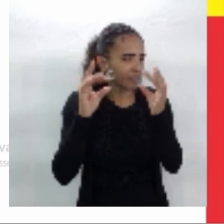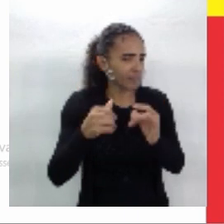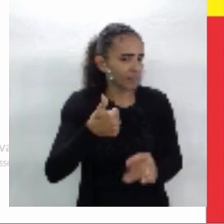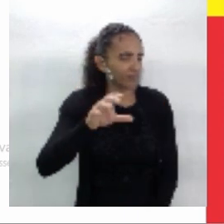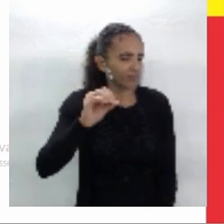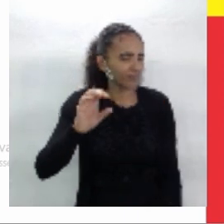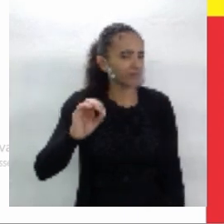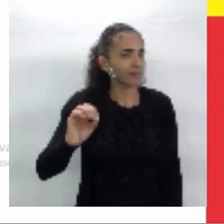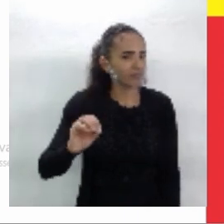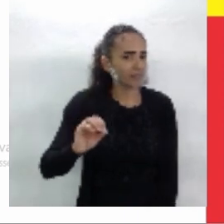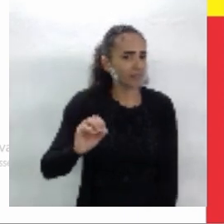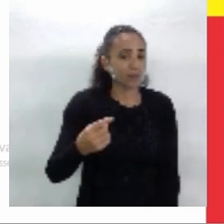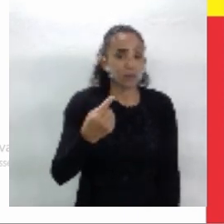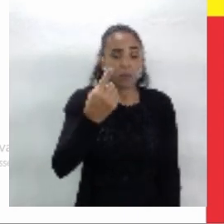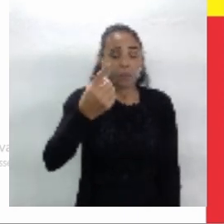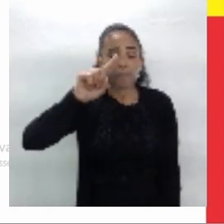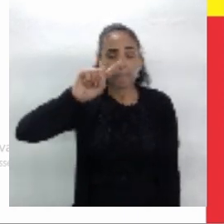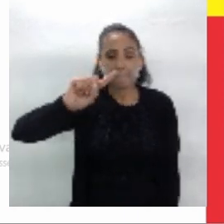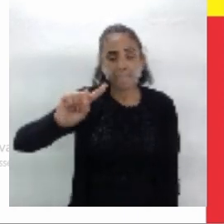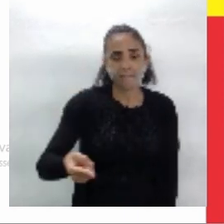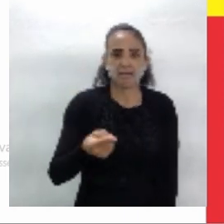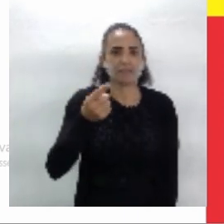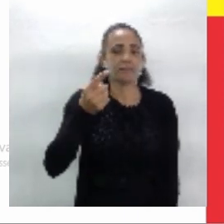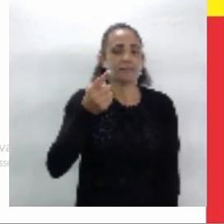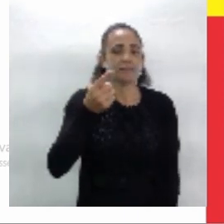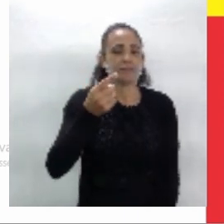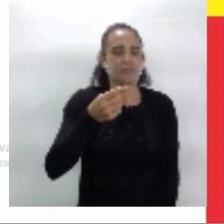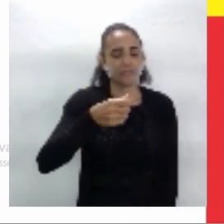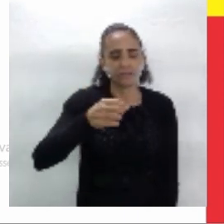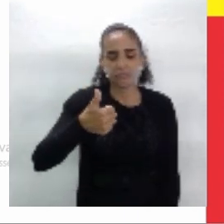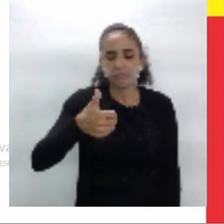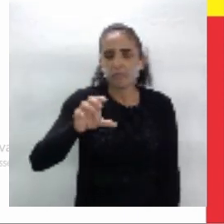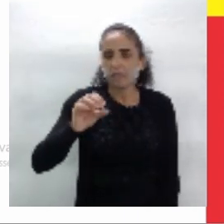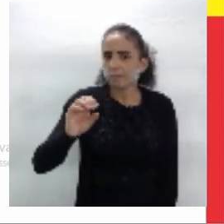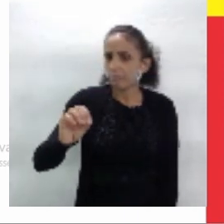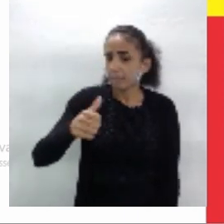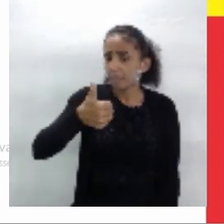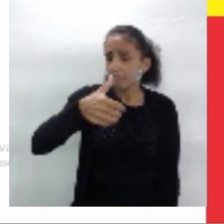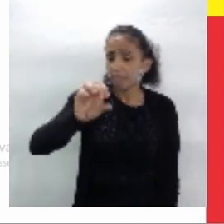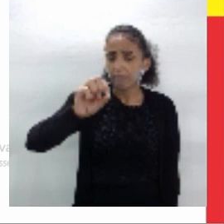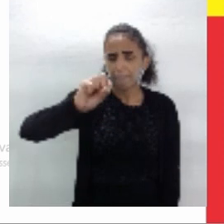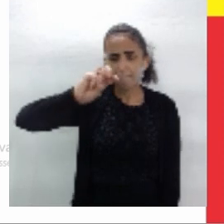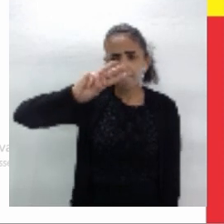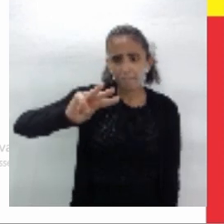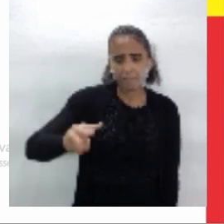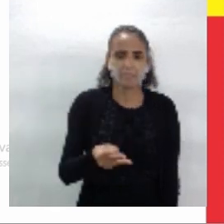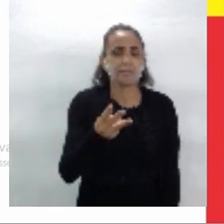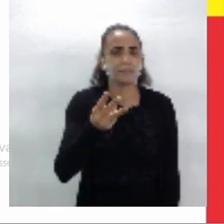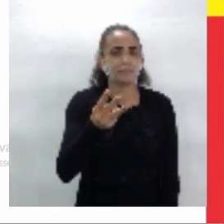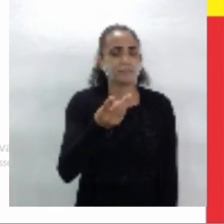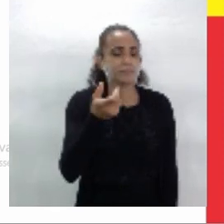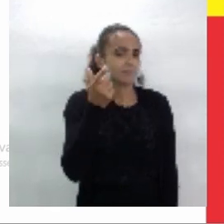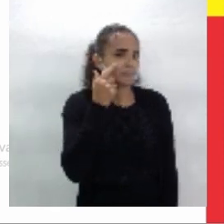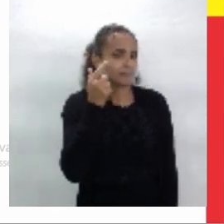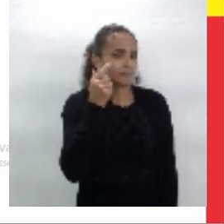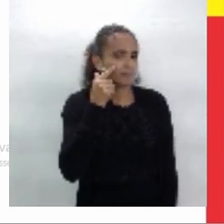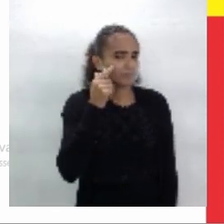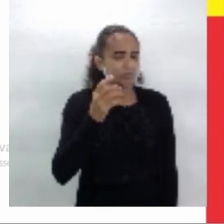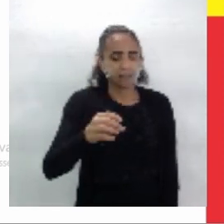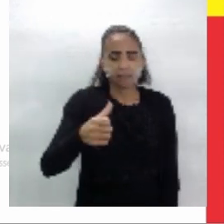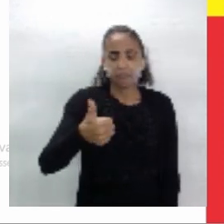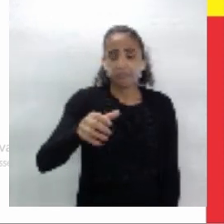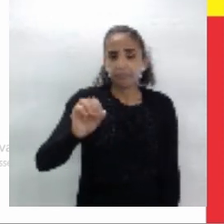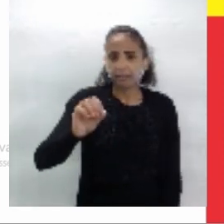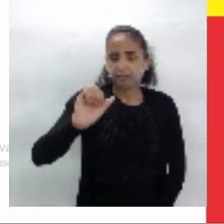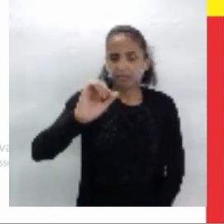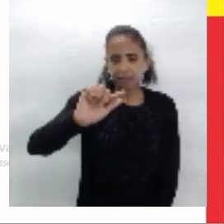elevado a sexta, 1 milhão, 10 elevado a sétima, 10 milhões. Veja que nesse último aí, 10 elevado a sétima,